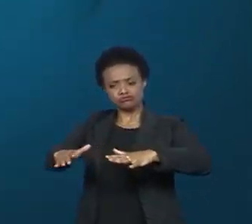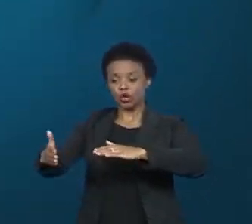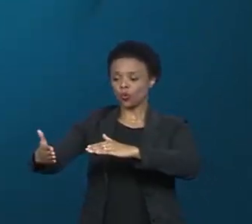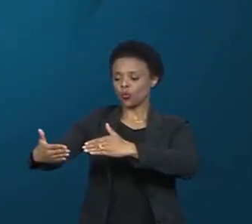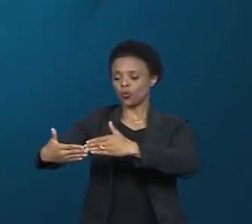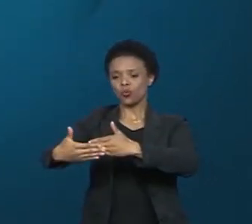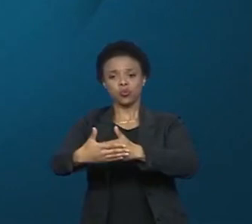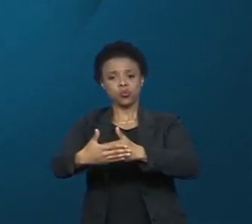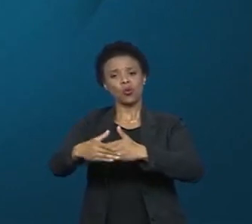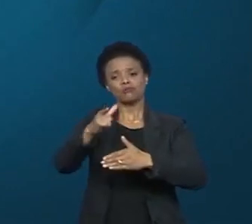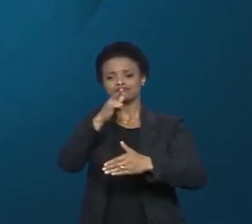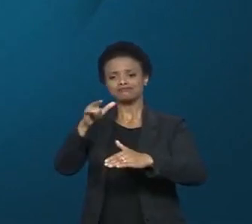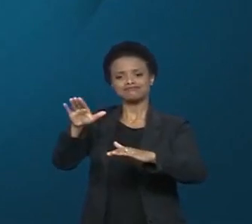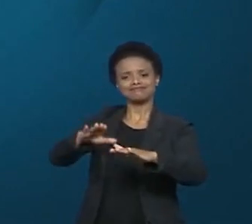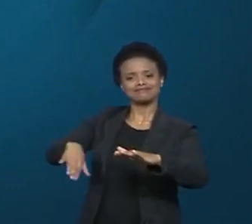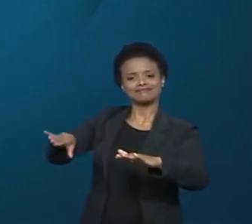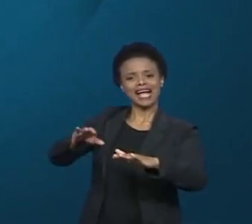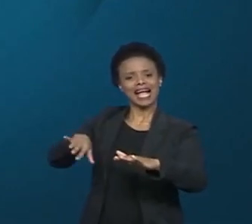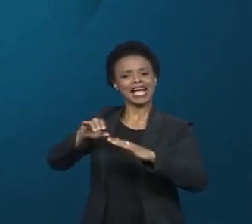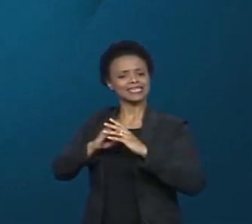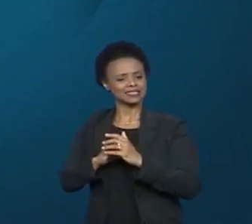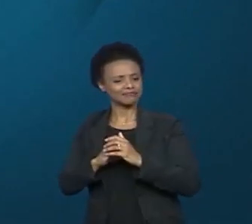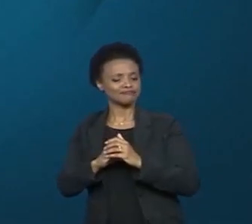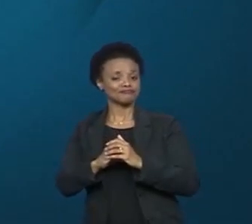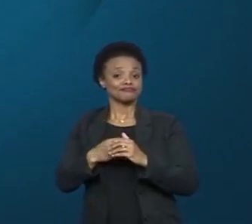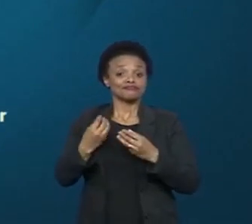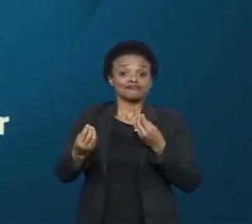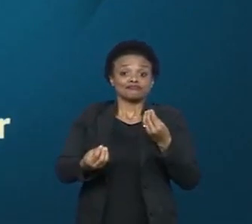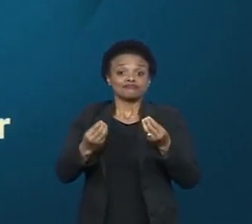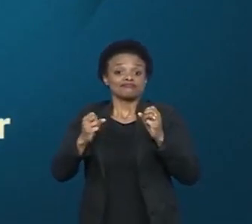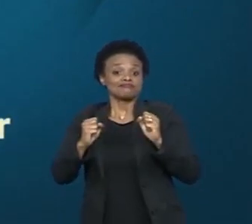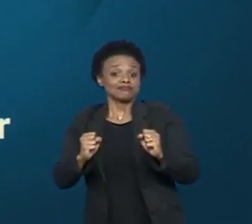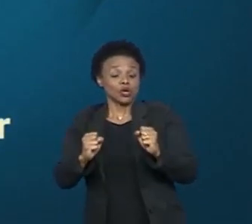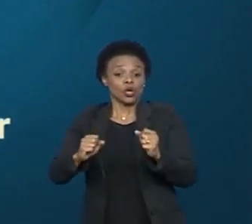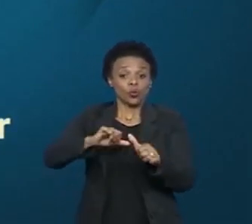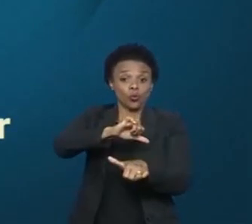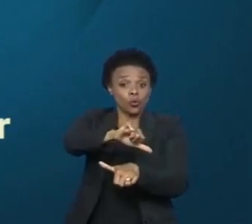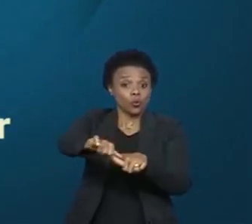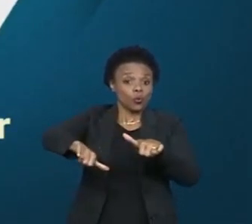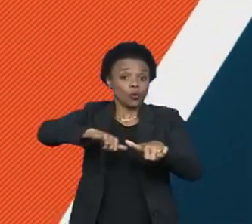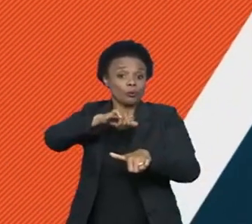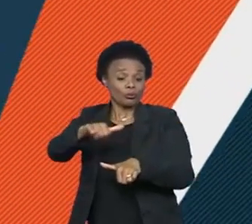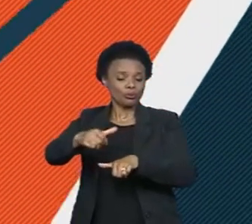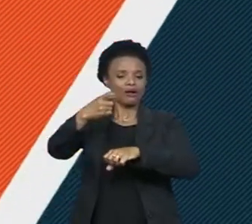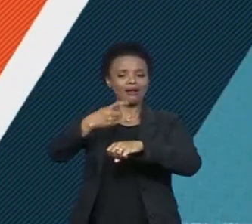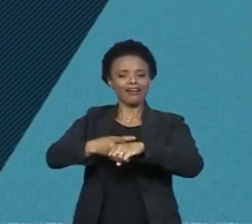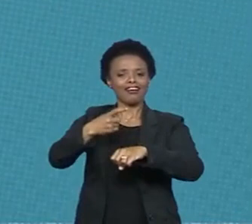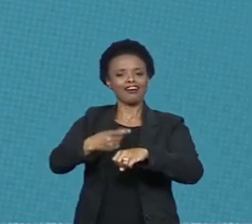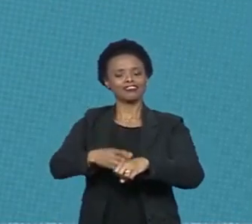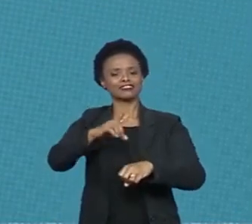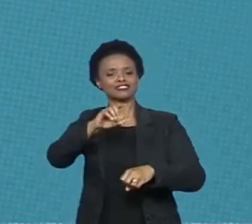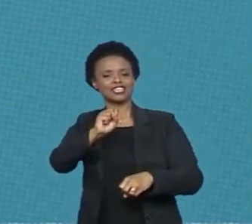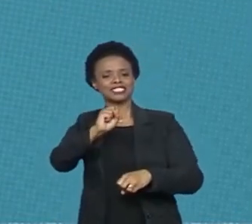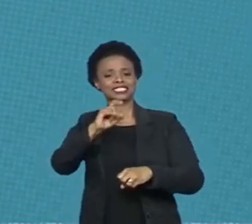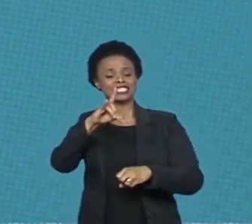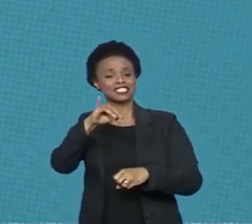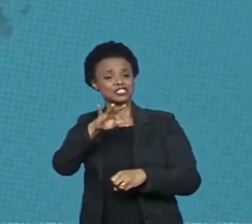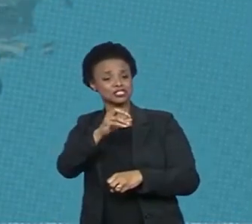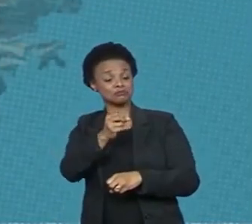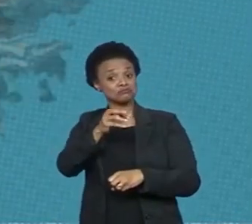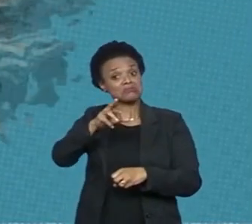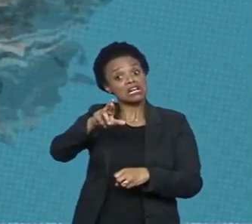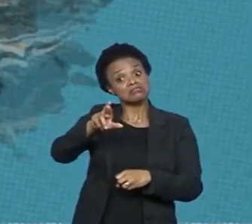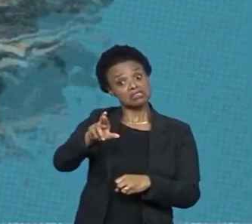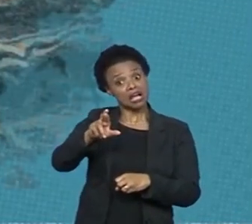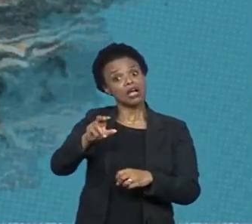etapa de litificação ou diagênese, esses sedimentos se convertem em rocha sedimentar. Uma rocha ígnea ou sedimentar